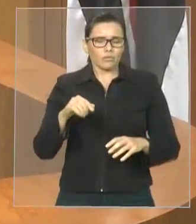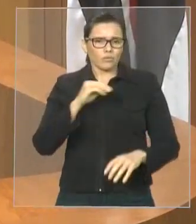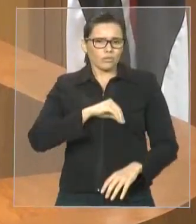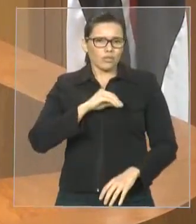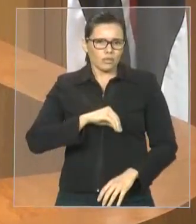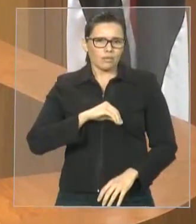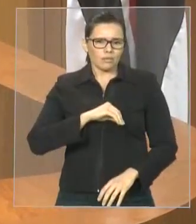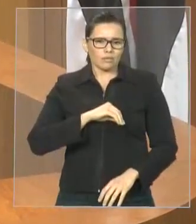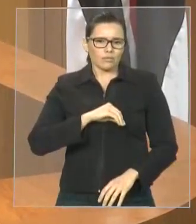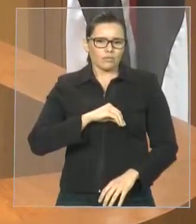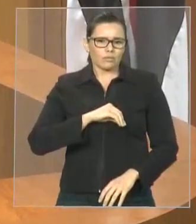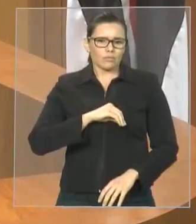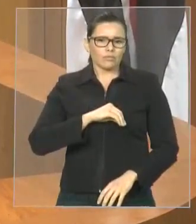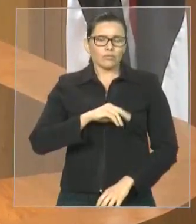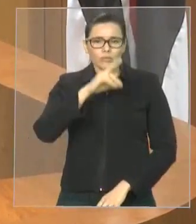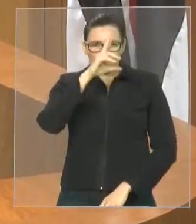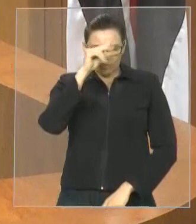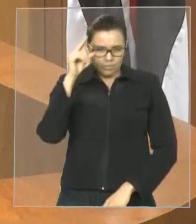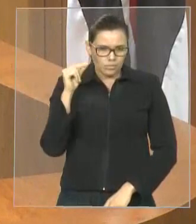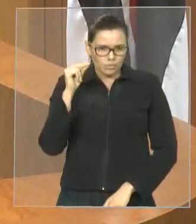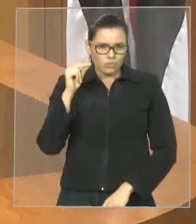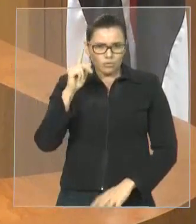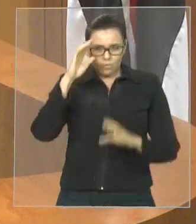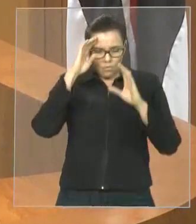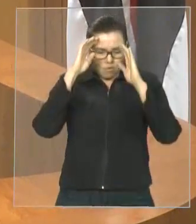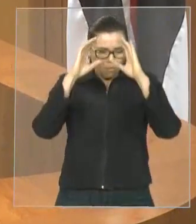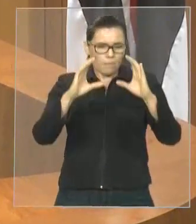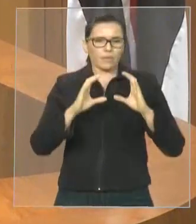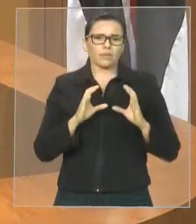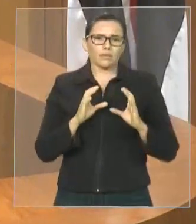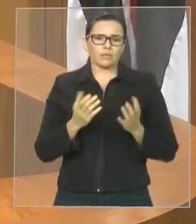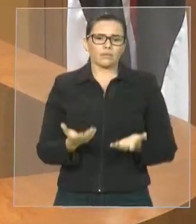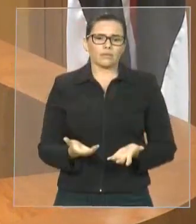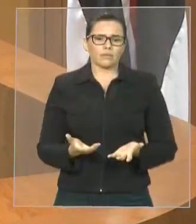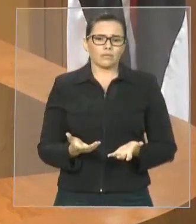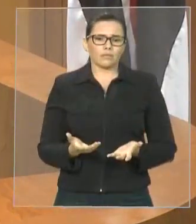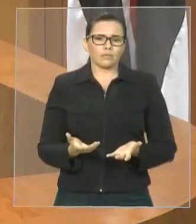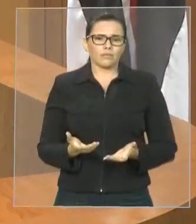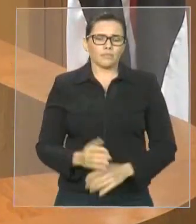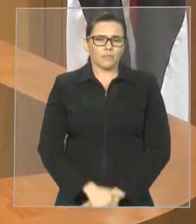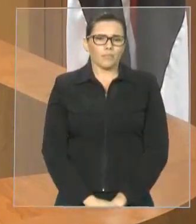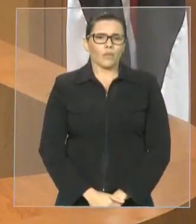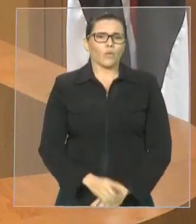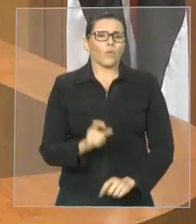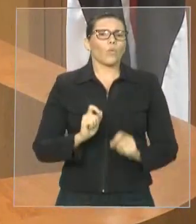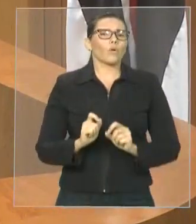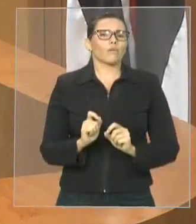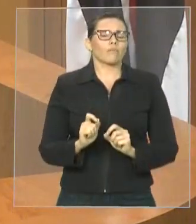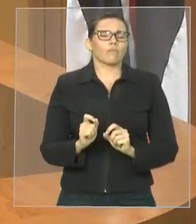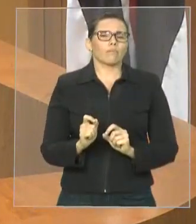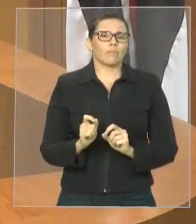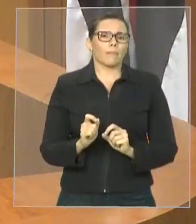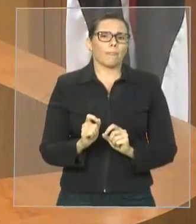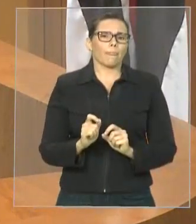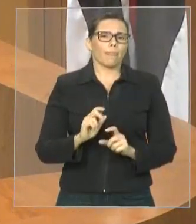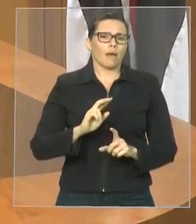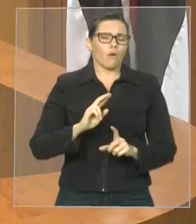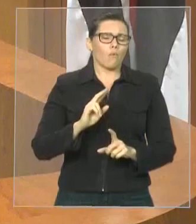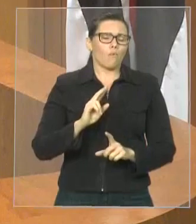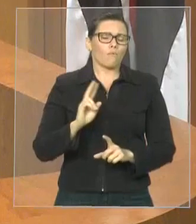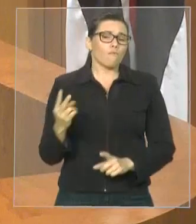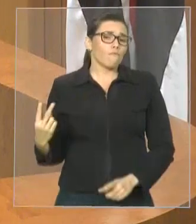Não, são os outros municípios que estão dando exemplo para São Luís. E aí, eu preciso colocar